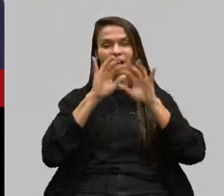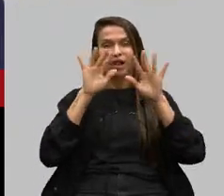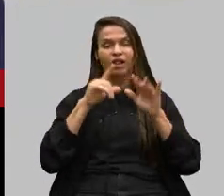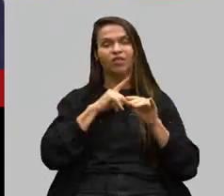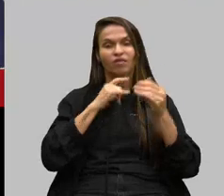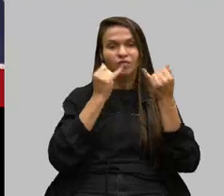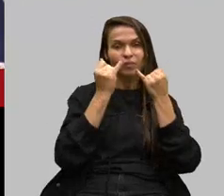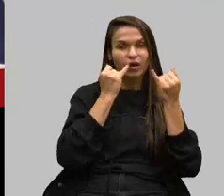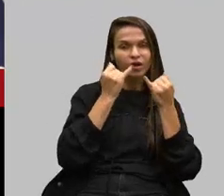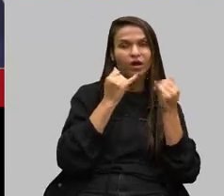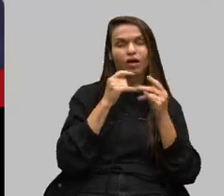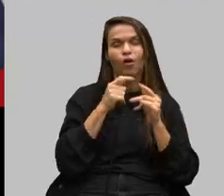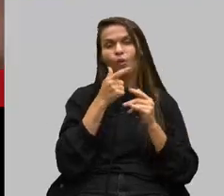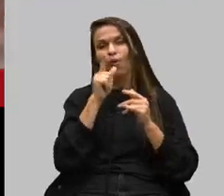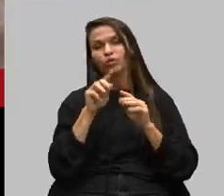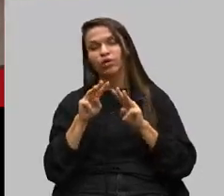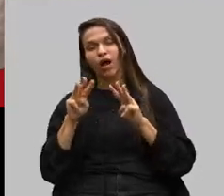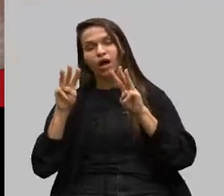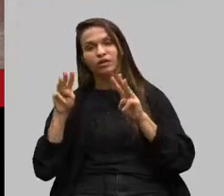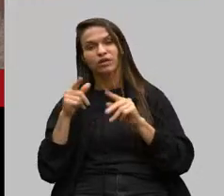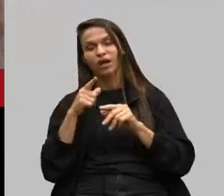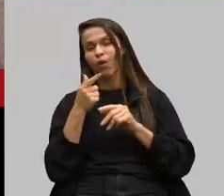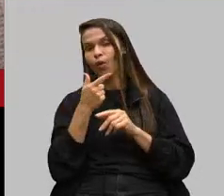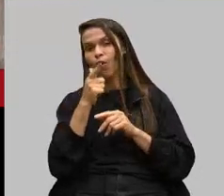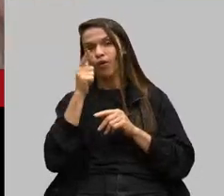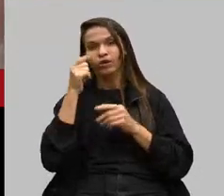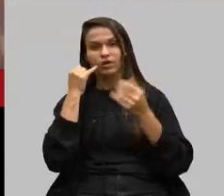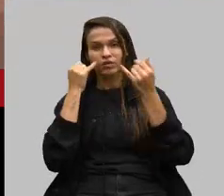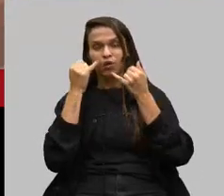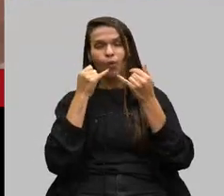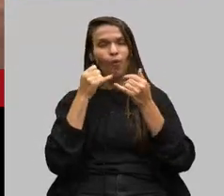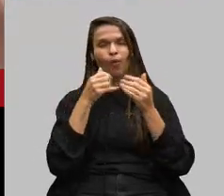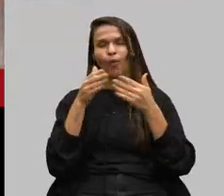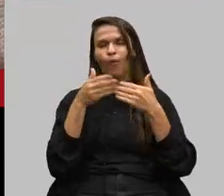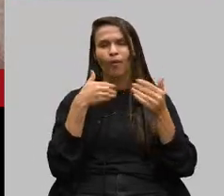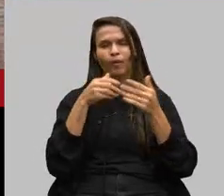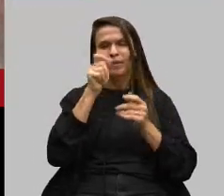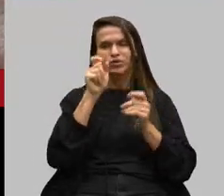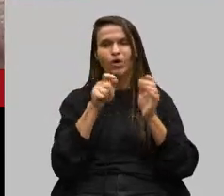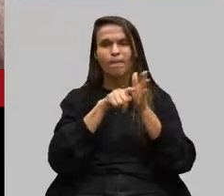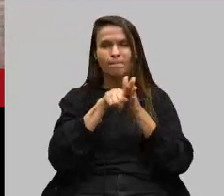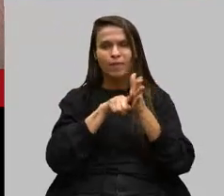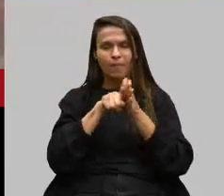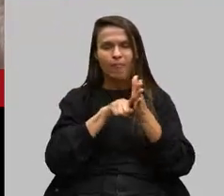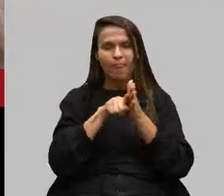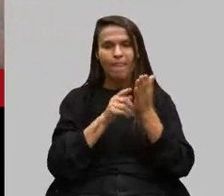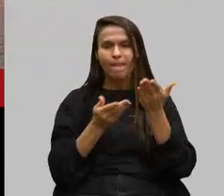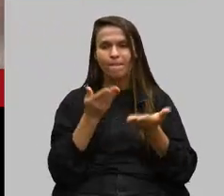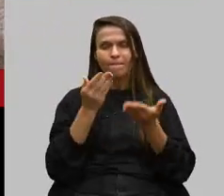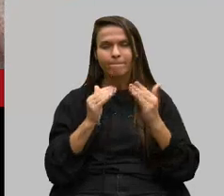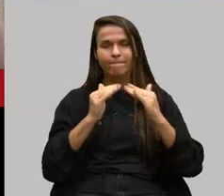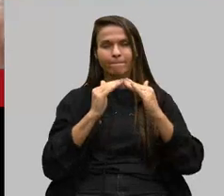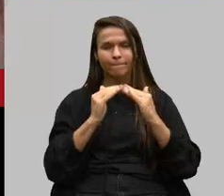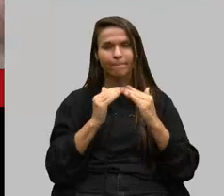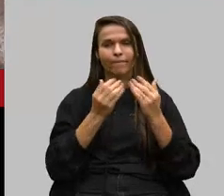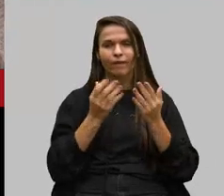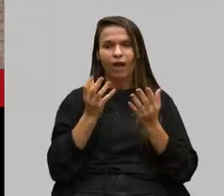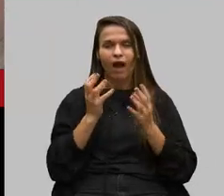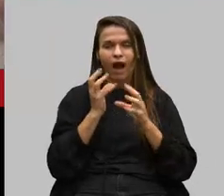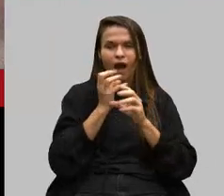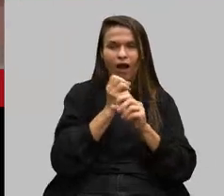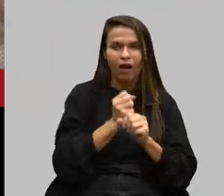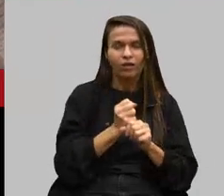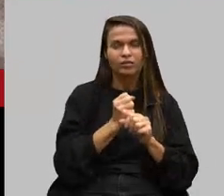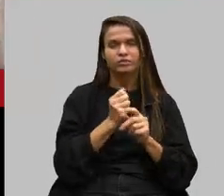ipsen tem outras informações qualquer pessoa que abrir aqui e quiser consar balanço patrimonial contábil atuarial do